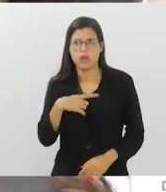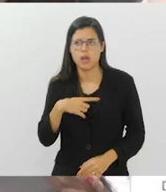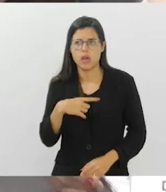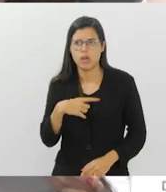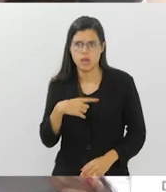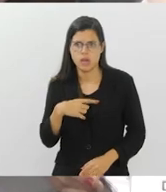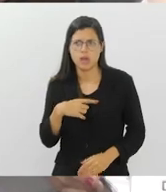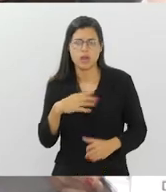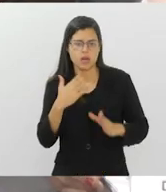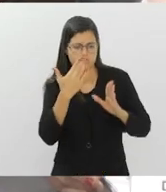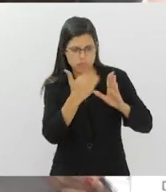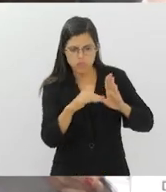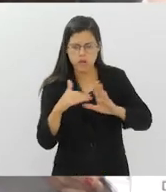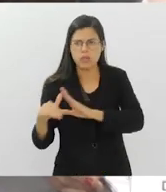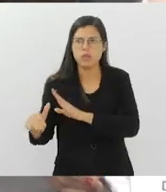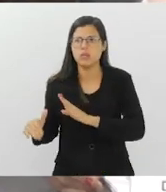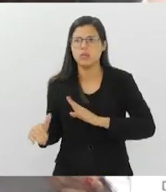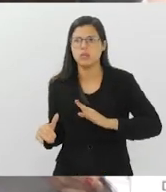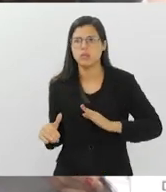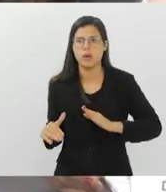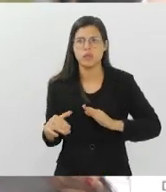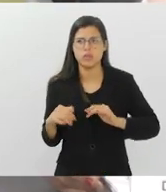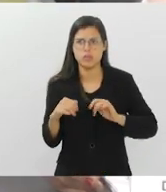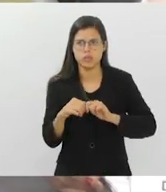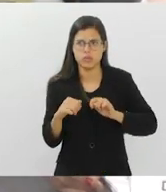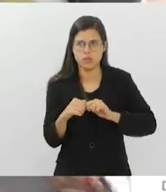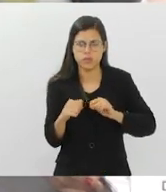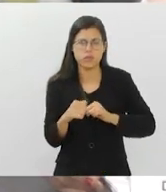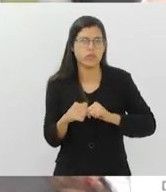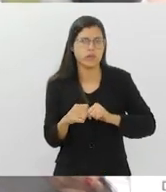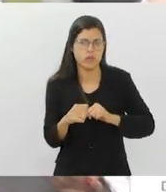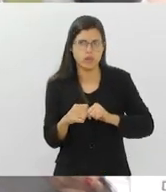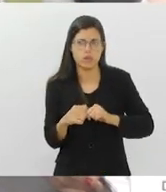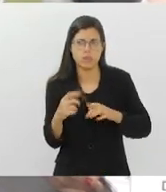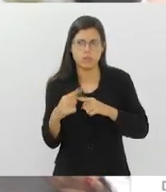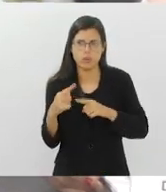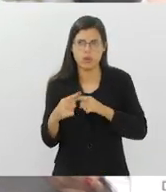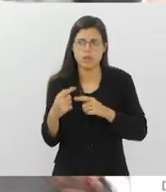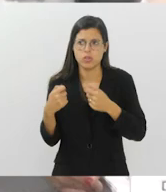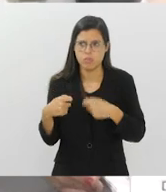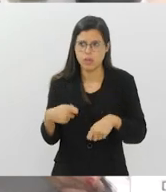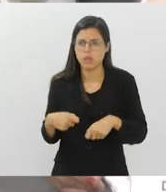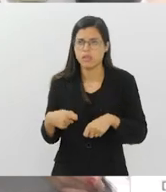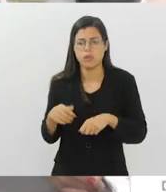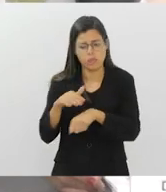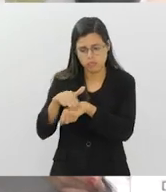passa o caso para mim e tal. A gente fechou esse canal porque a gente tem que tratar pontualmente os casos que